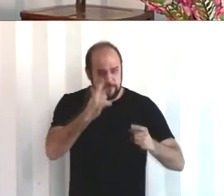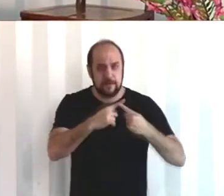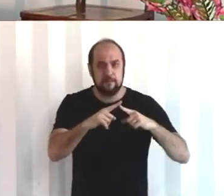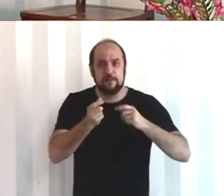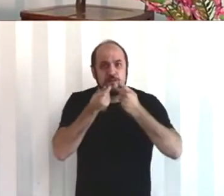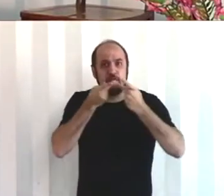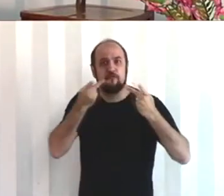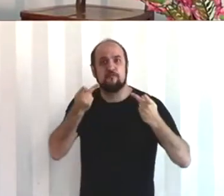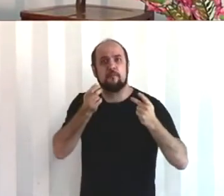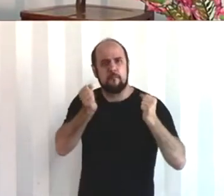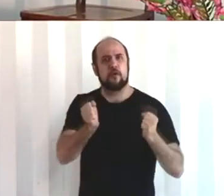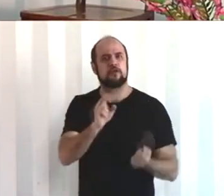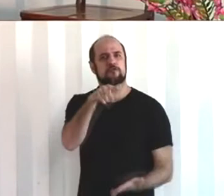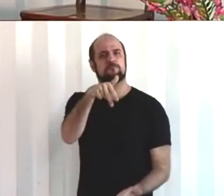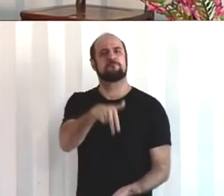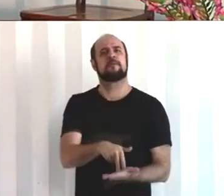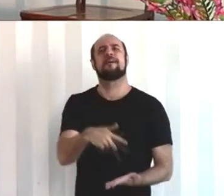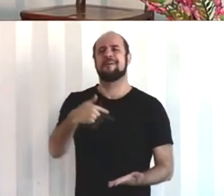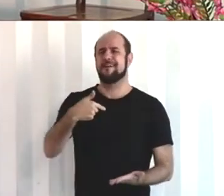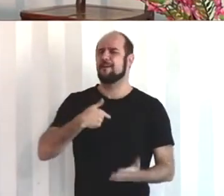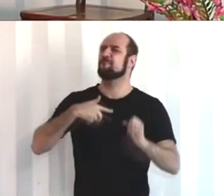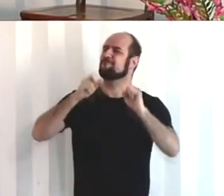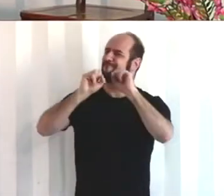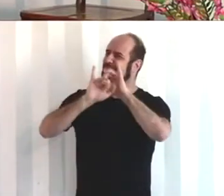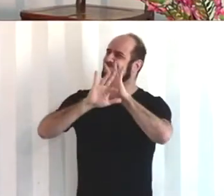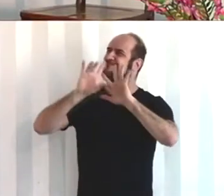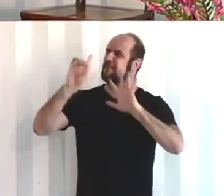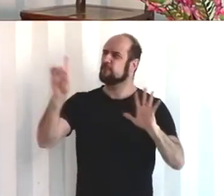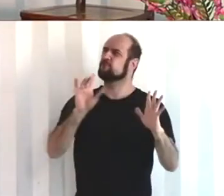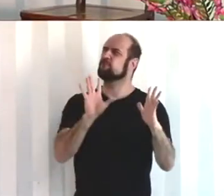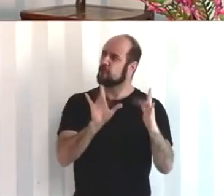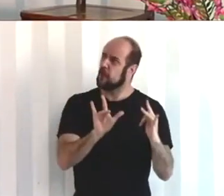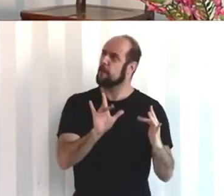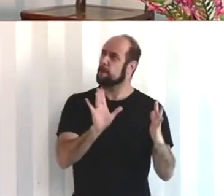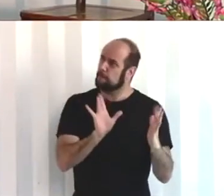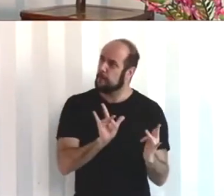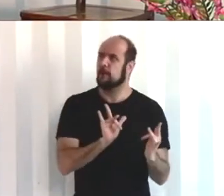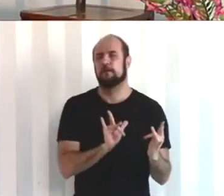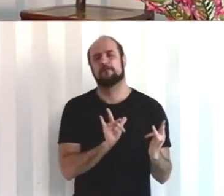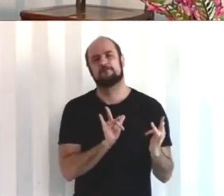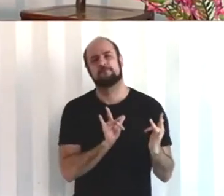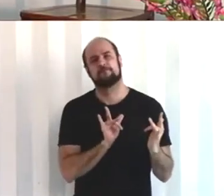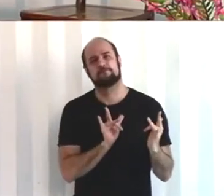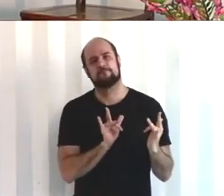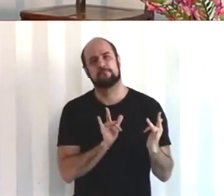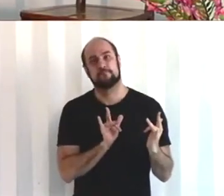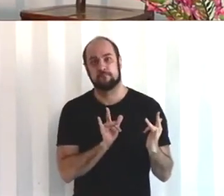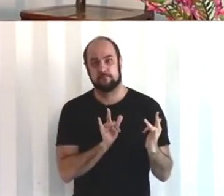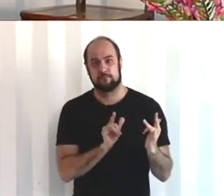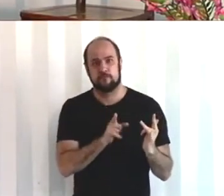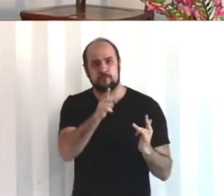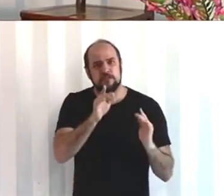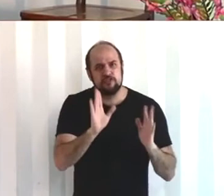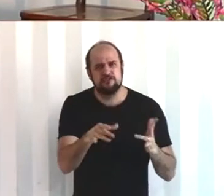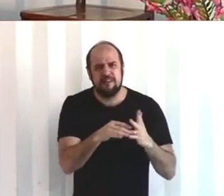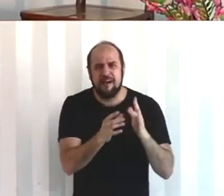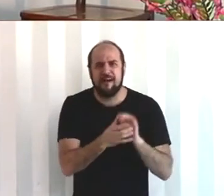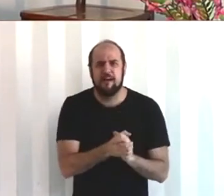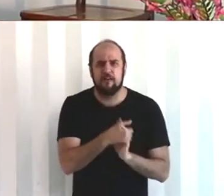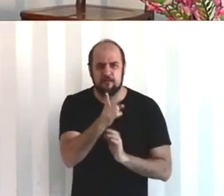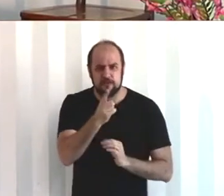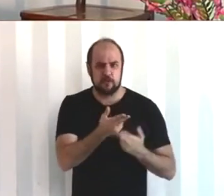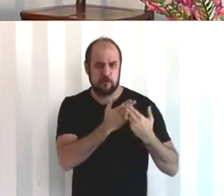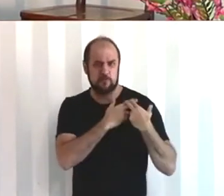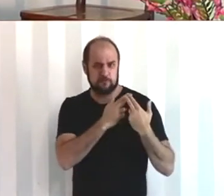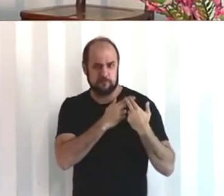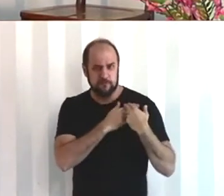nesta manhã: eu tenho glorificado a Deus no meu namoro. Você que já é casado, você tem cumprido o seu papel